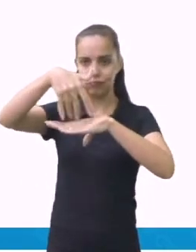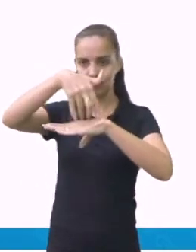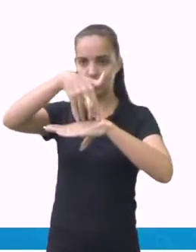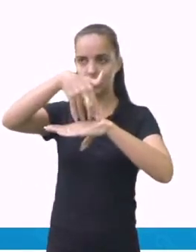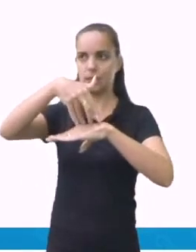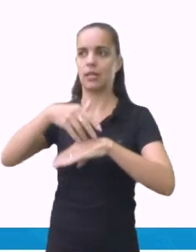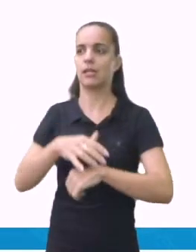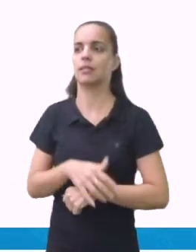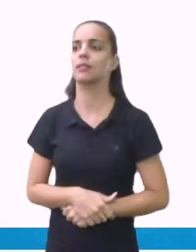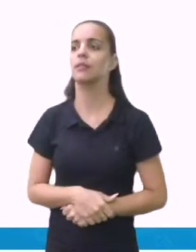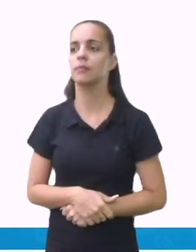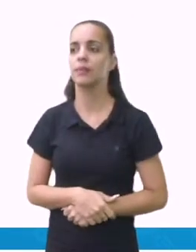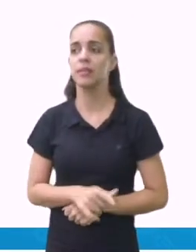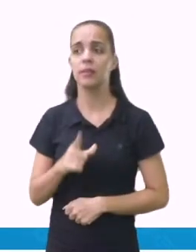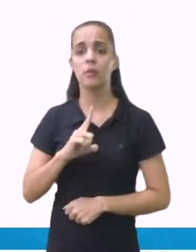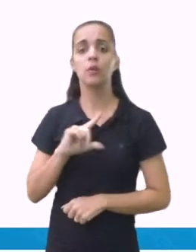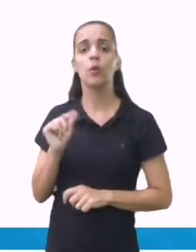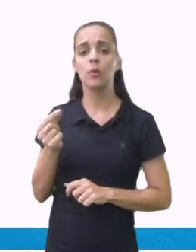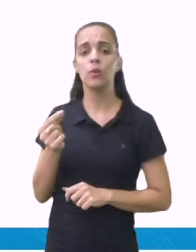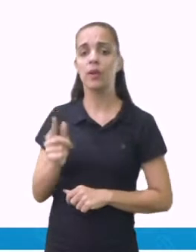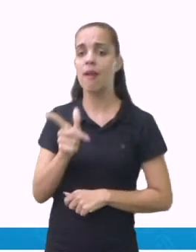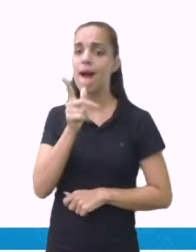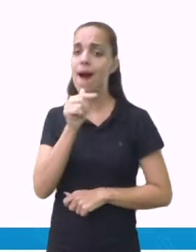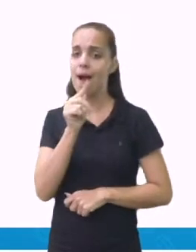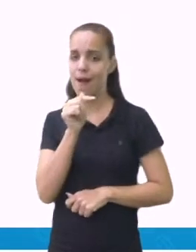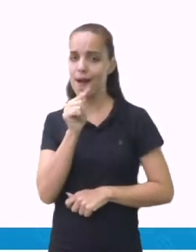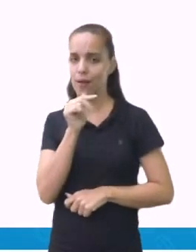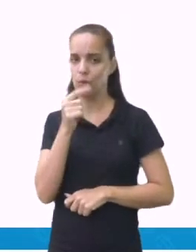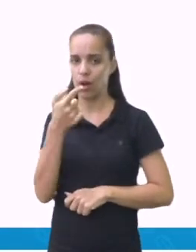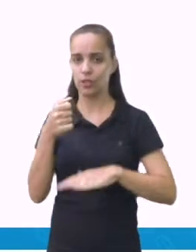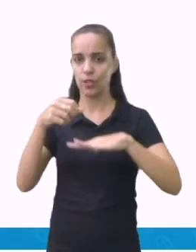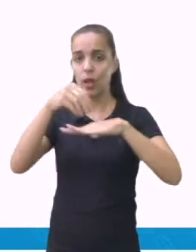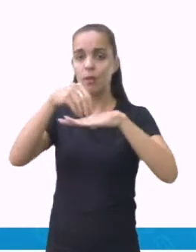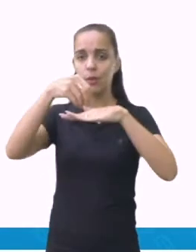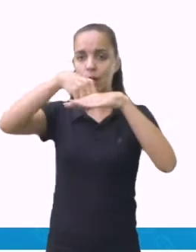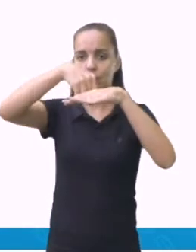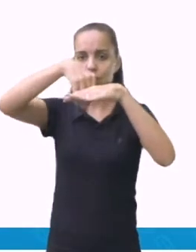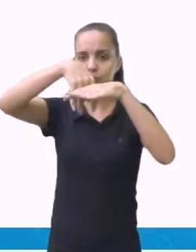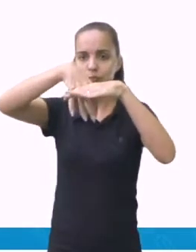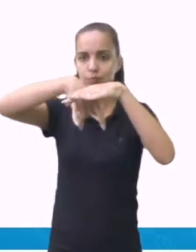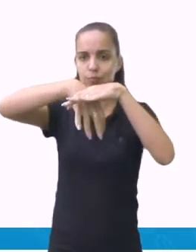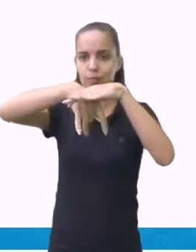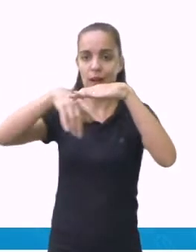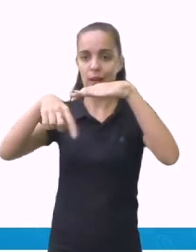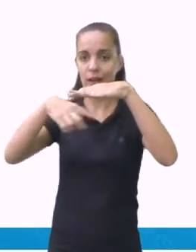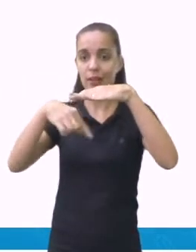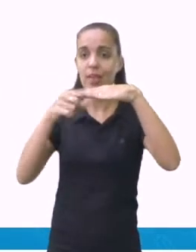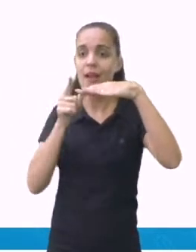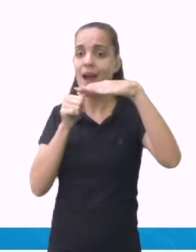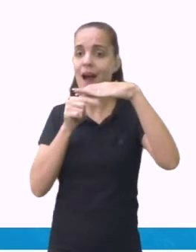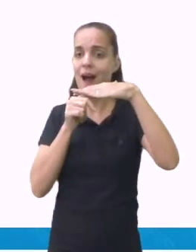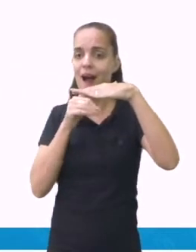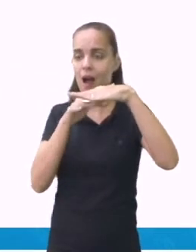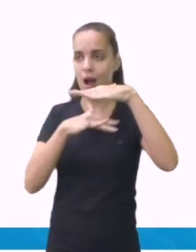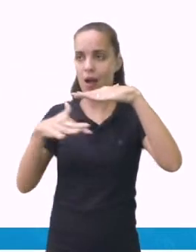Tá vendo? E temos também raízes aquáticas, que são de plantas